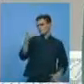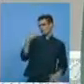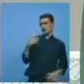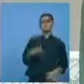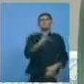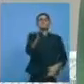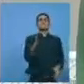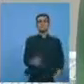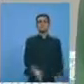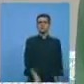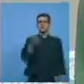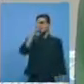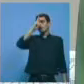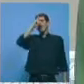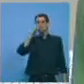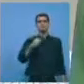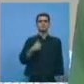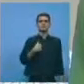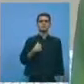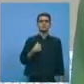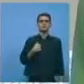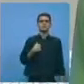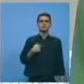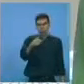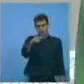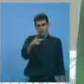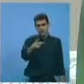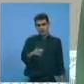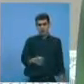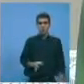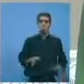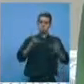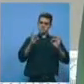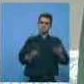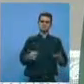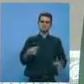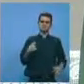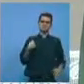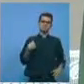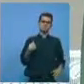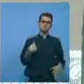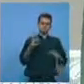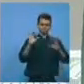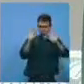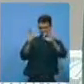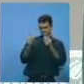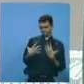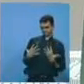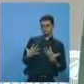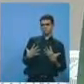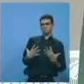Vós, honrados. Nós, desprezados. Até esta hora padecemos